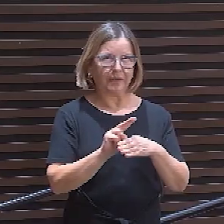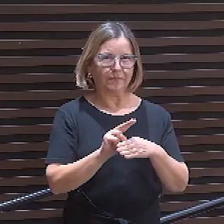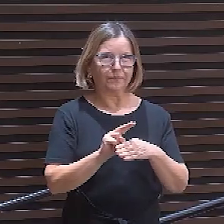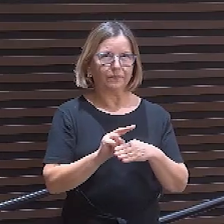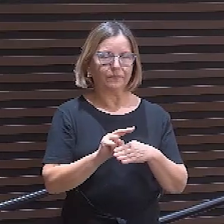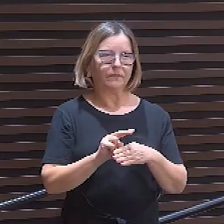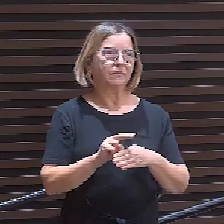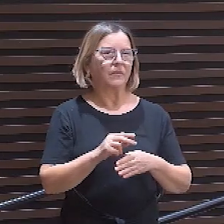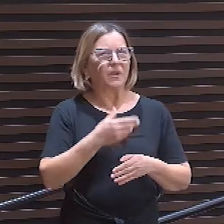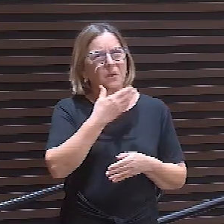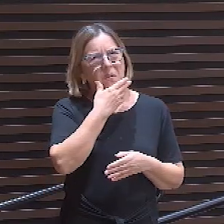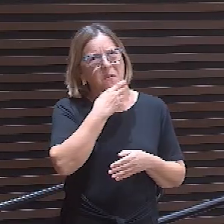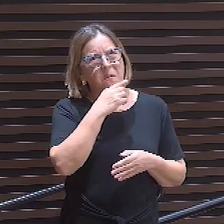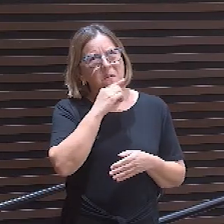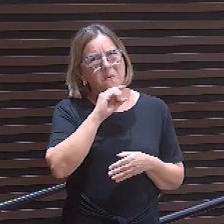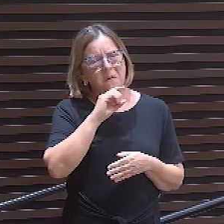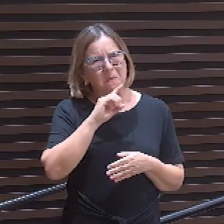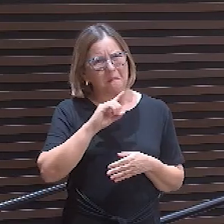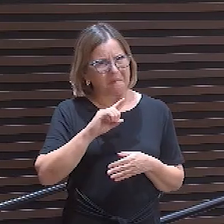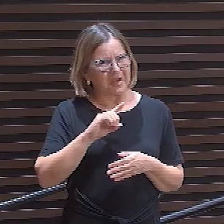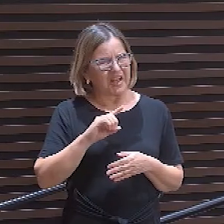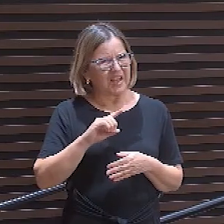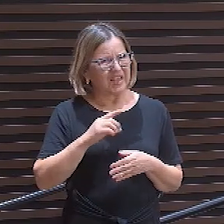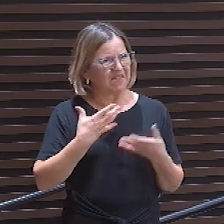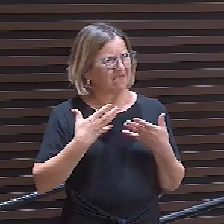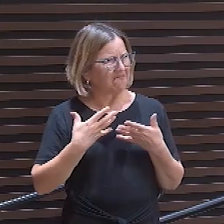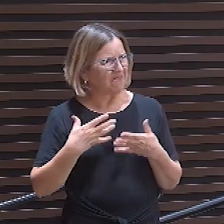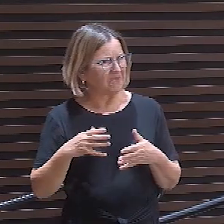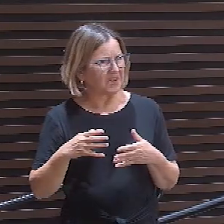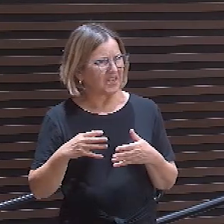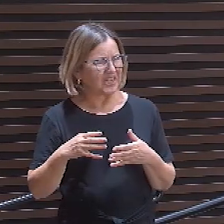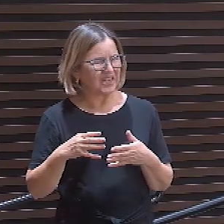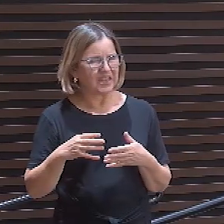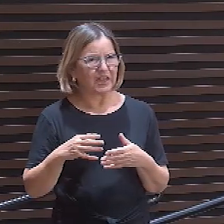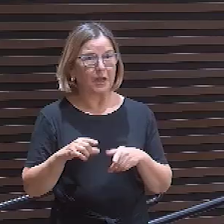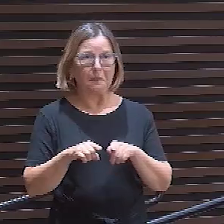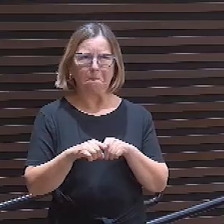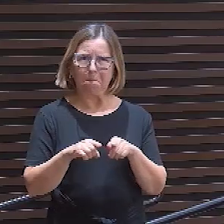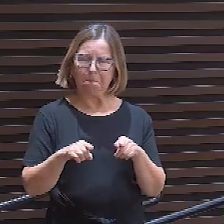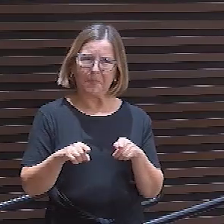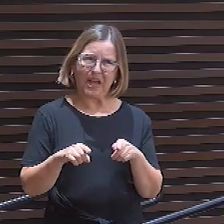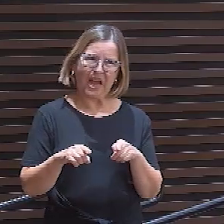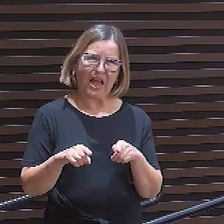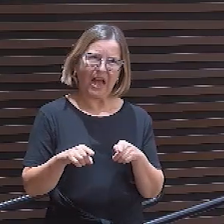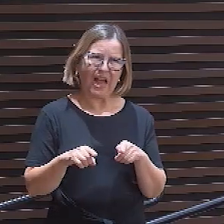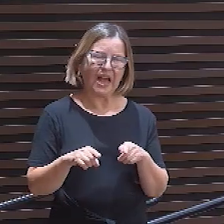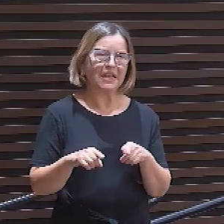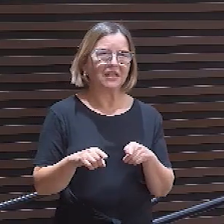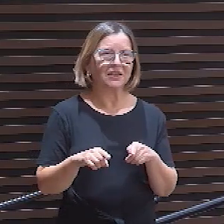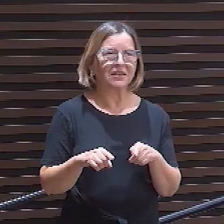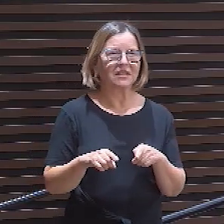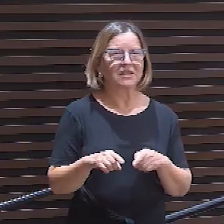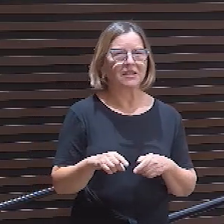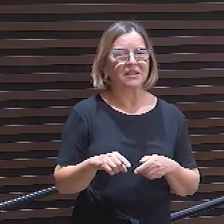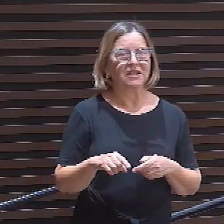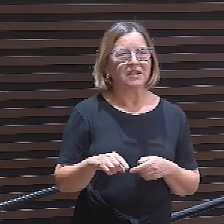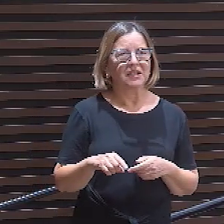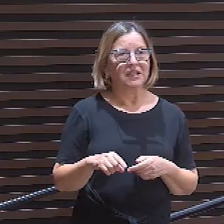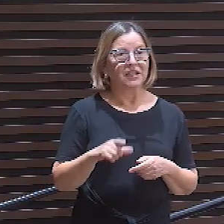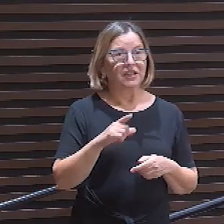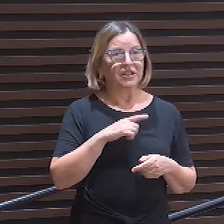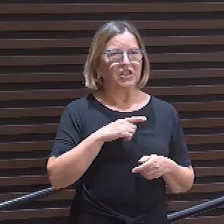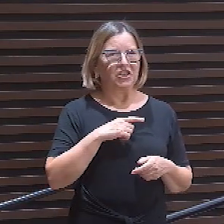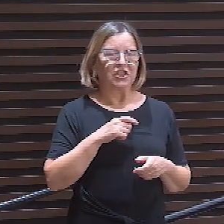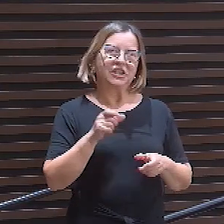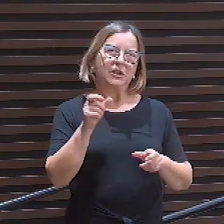quis a princípio, mas convencido pelos filhos do capeta que permaneciam dentro do